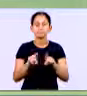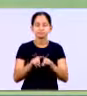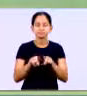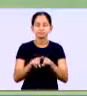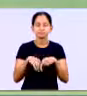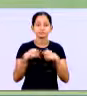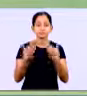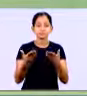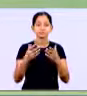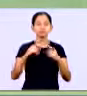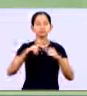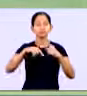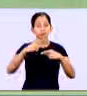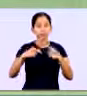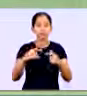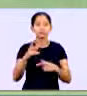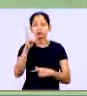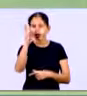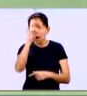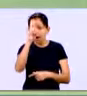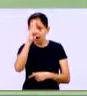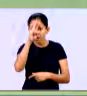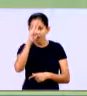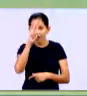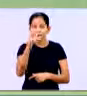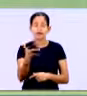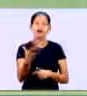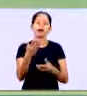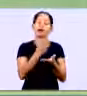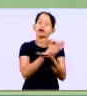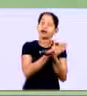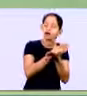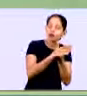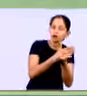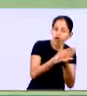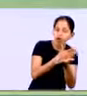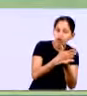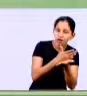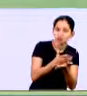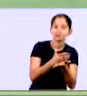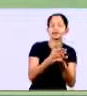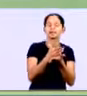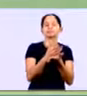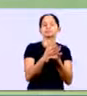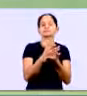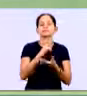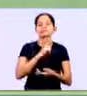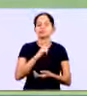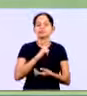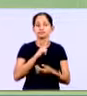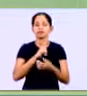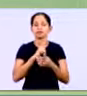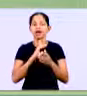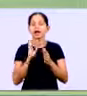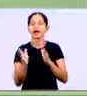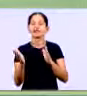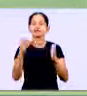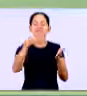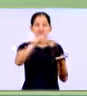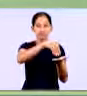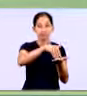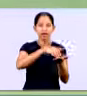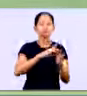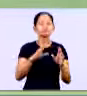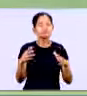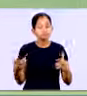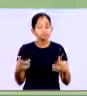aplicação de recursos, você se lembra que a gente pegou a origem, né? Então, durante todo o processo produtivo, eu cheguei ao final dele com produtos ou